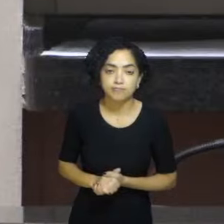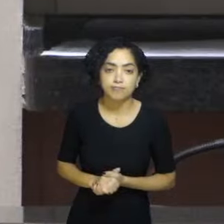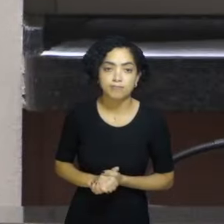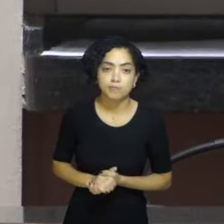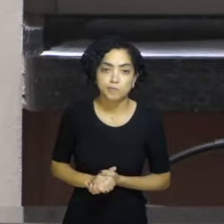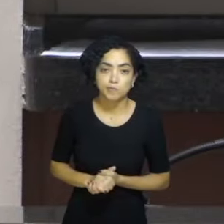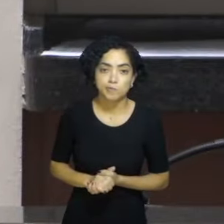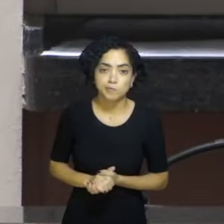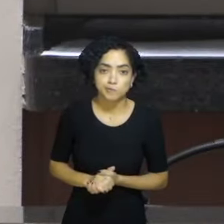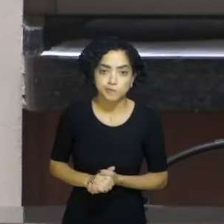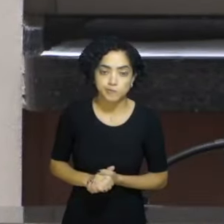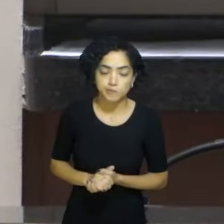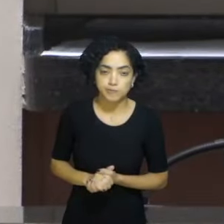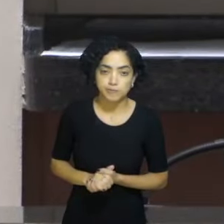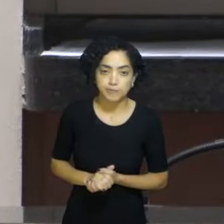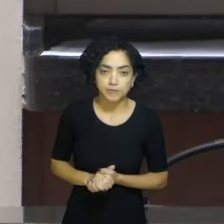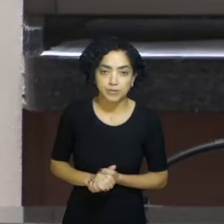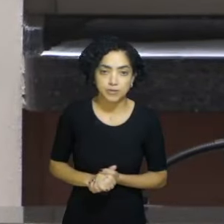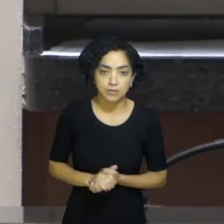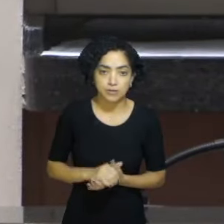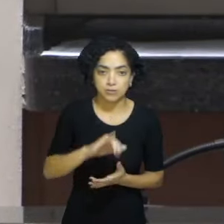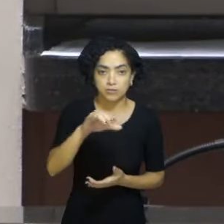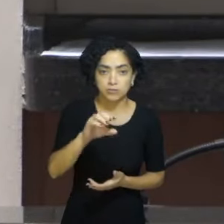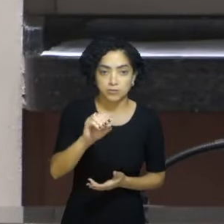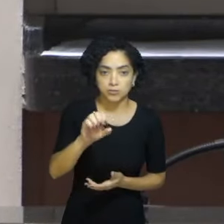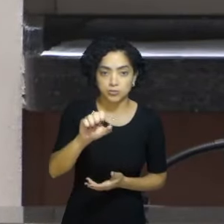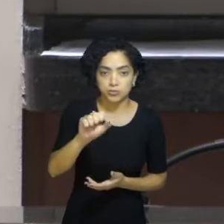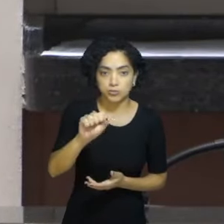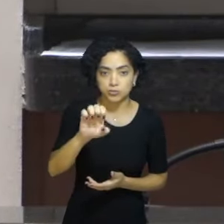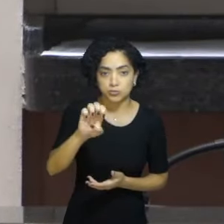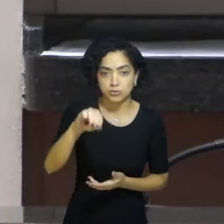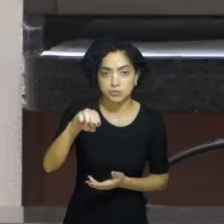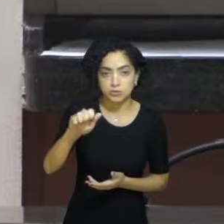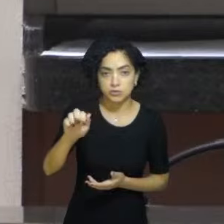e também os vereadores Josemar,